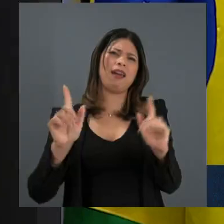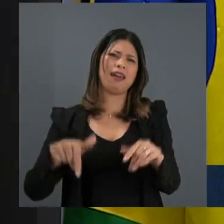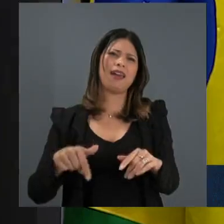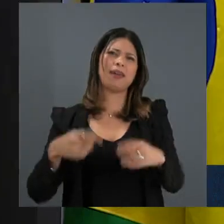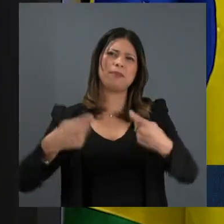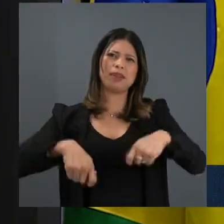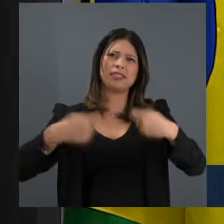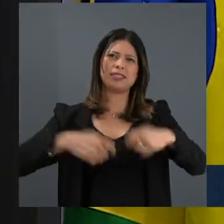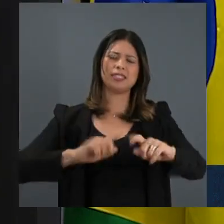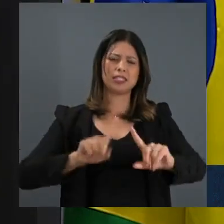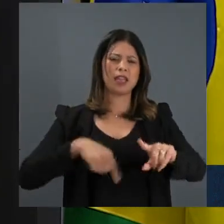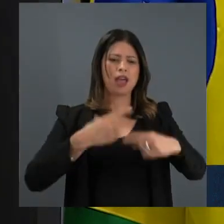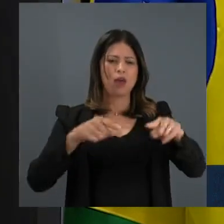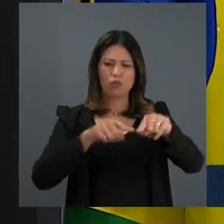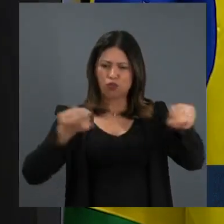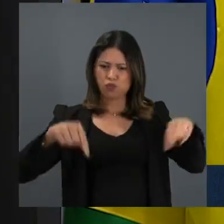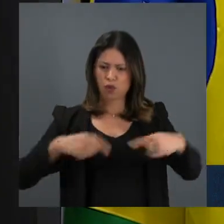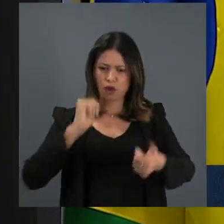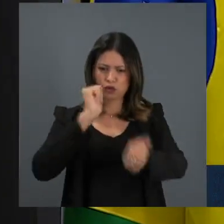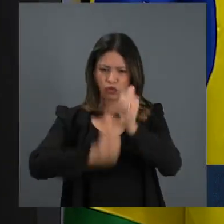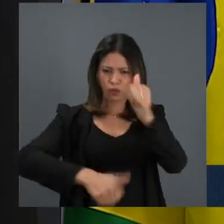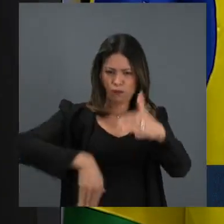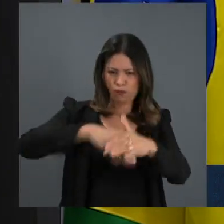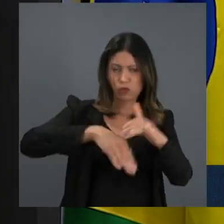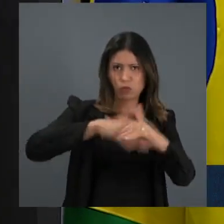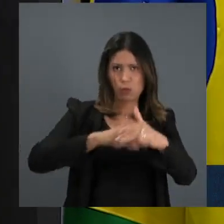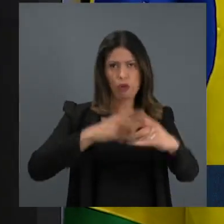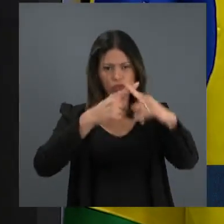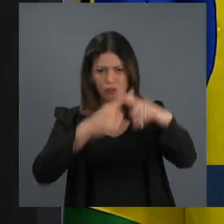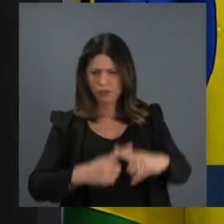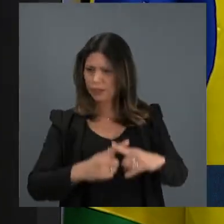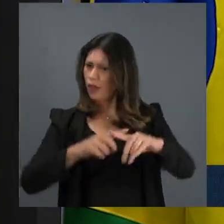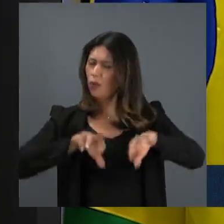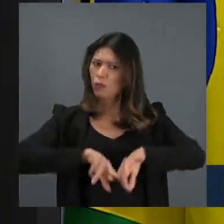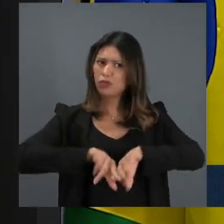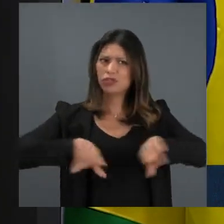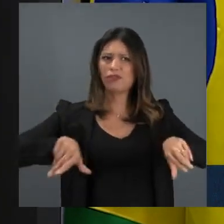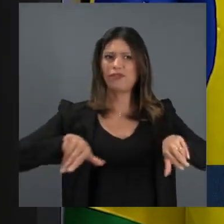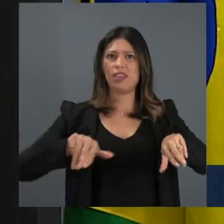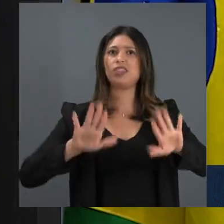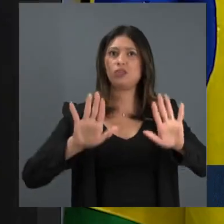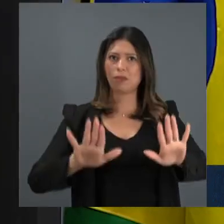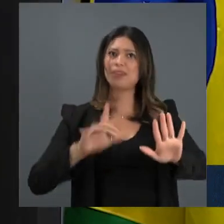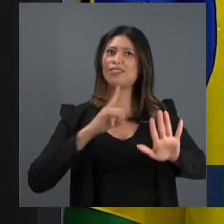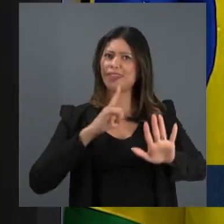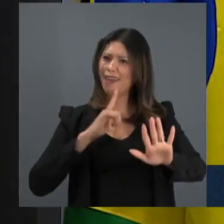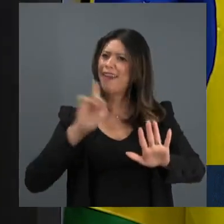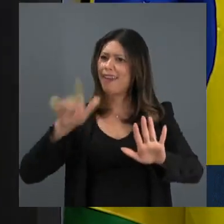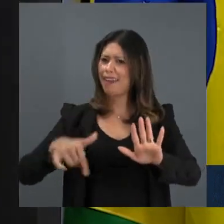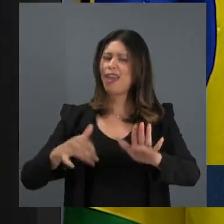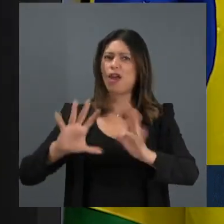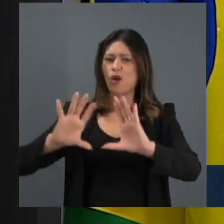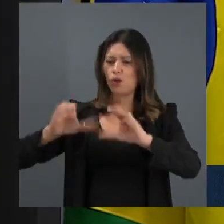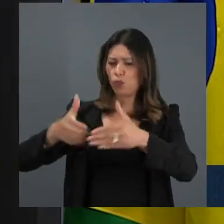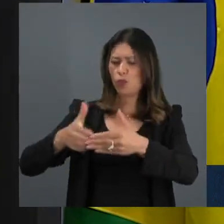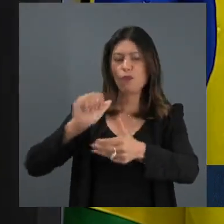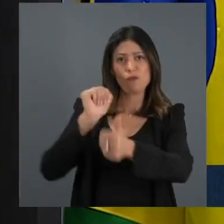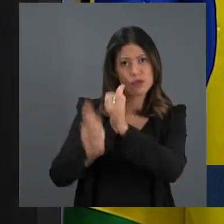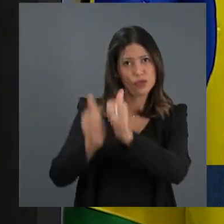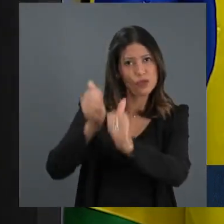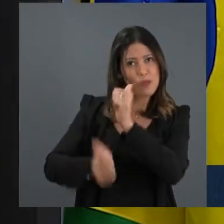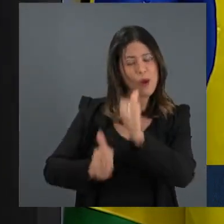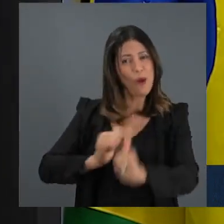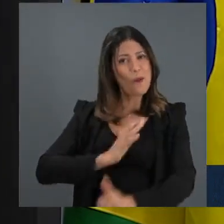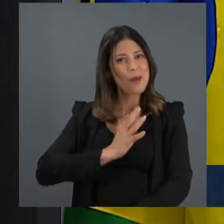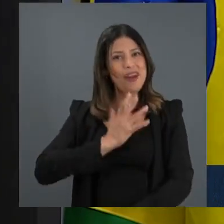na política. Temos ideias antagônicas. E o futebol temos paixões diferentes.